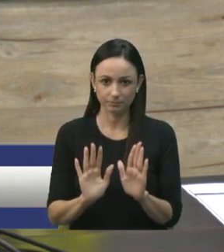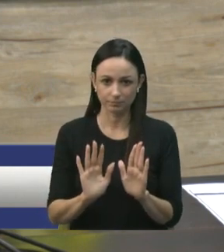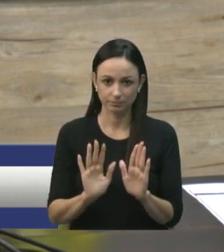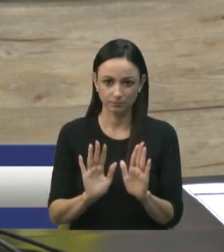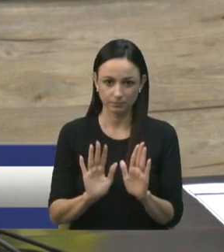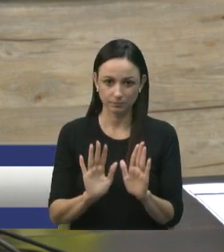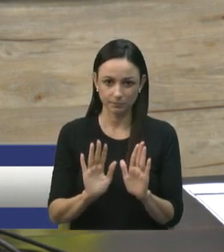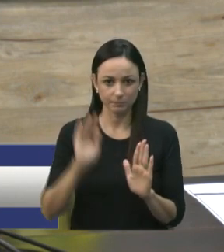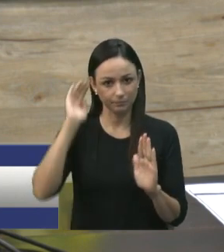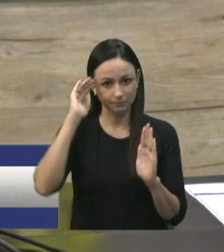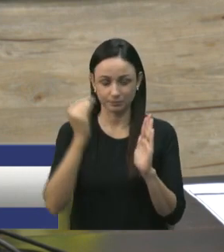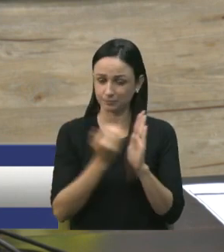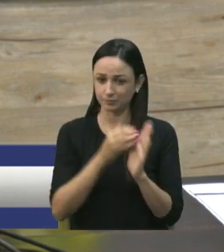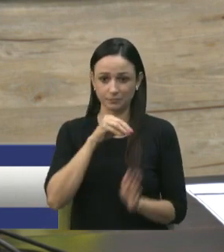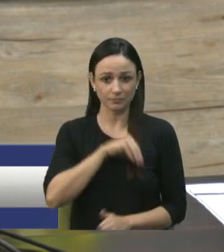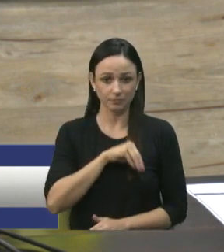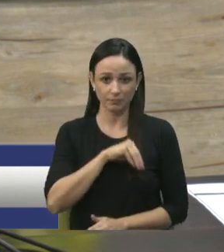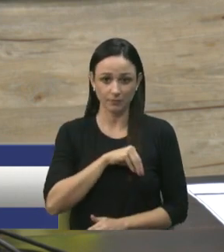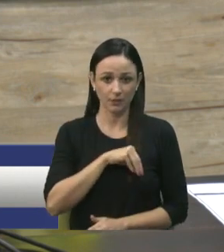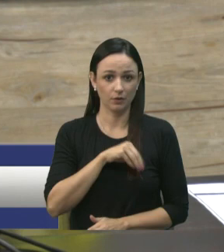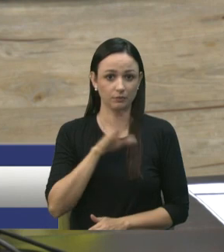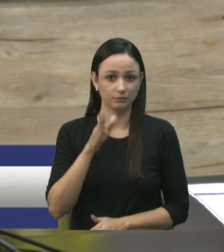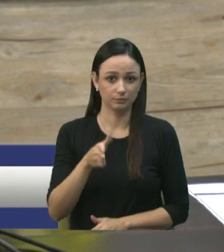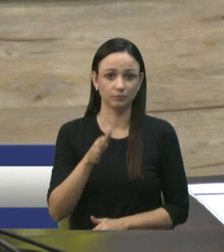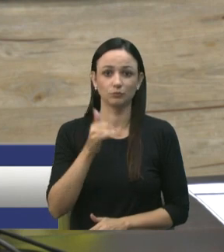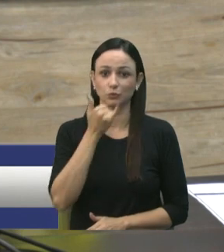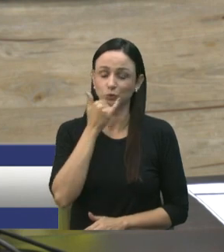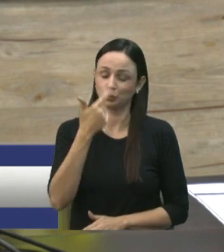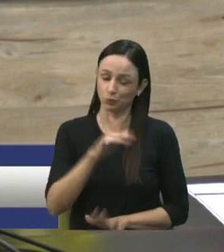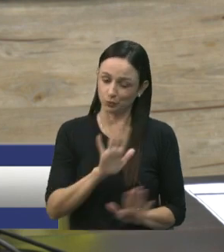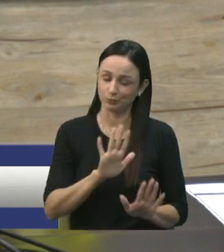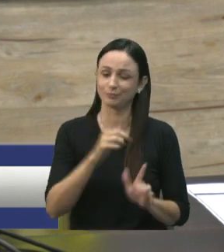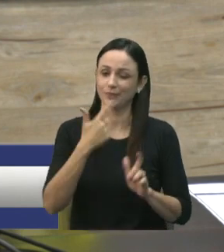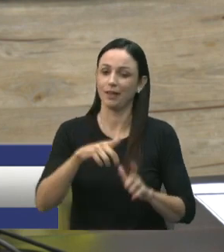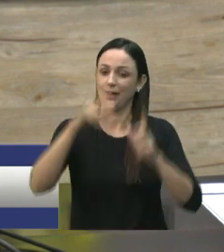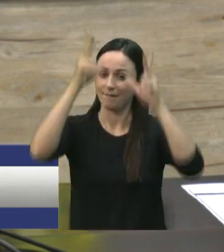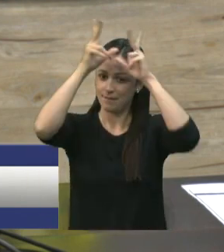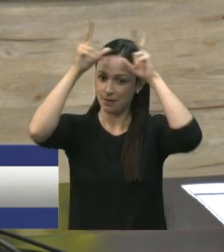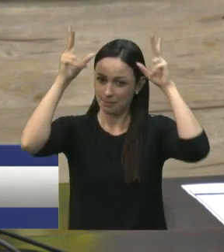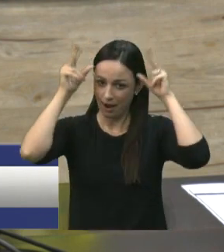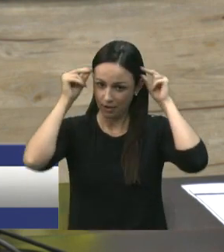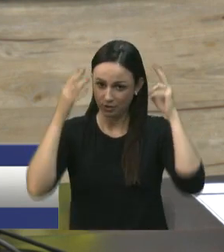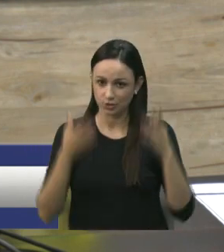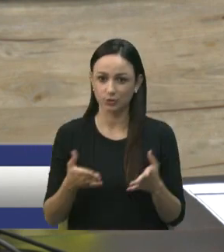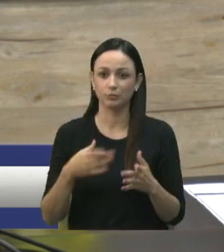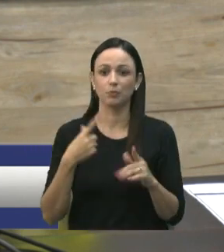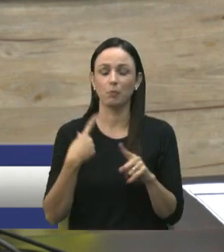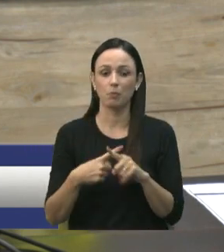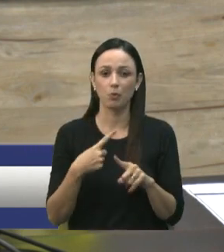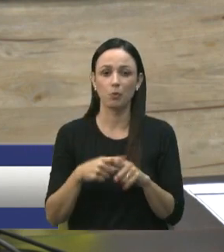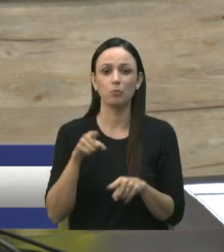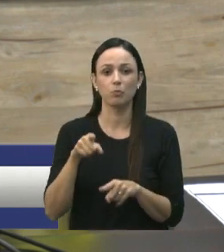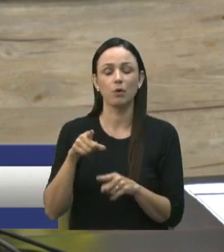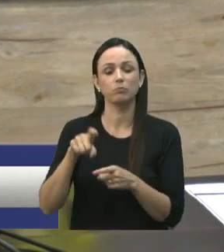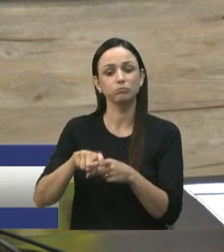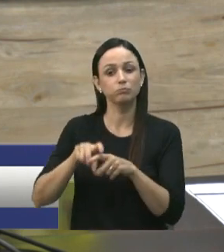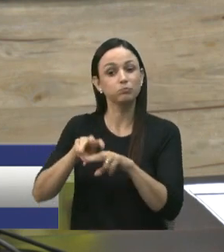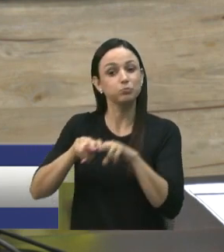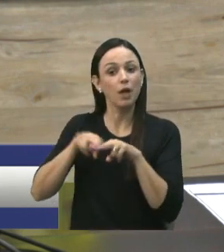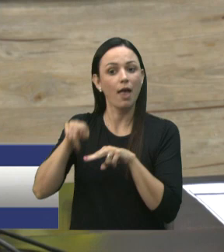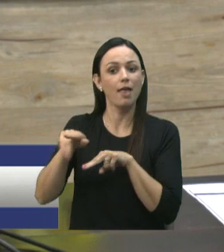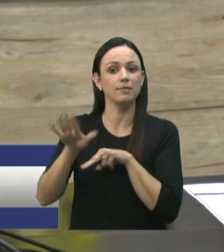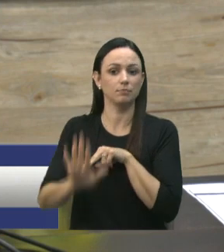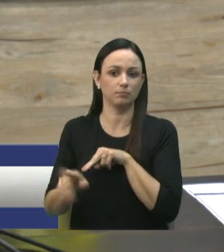o cumprimento do piso no magistério, mais uma vez, da enfermagem, em virtude dessa situação. Mas